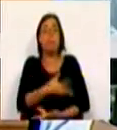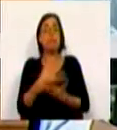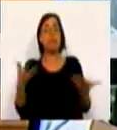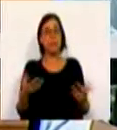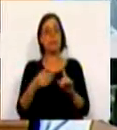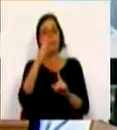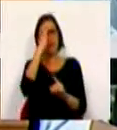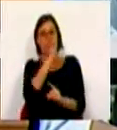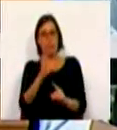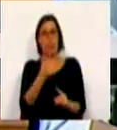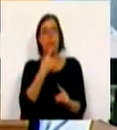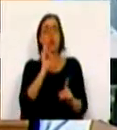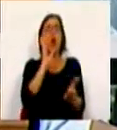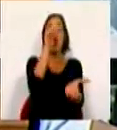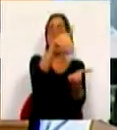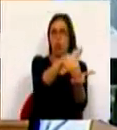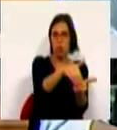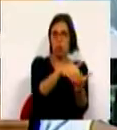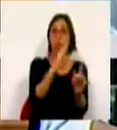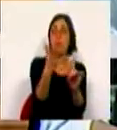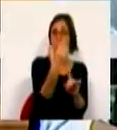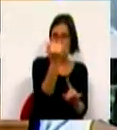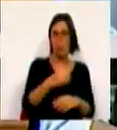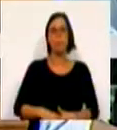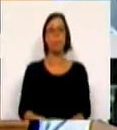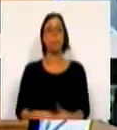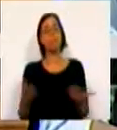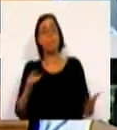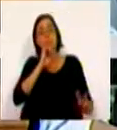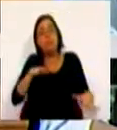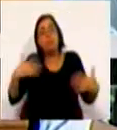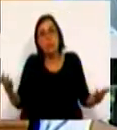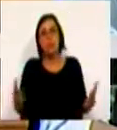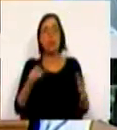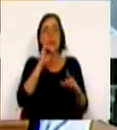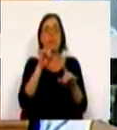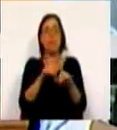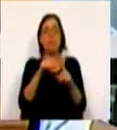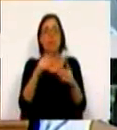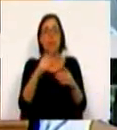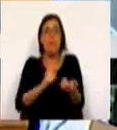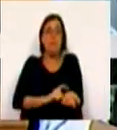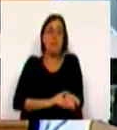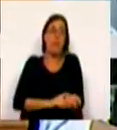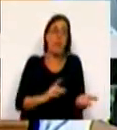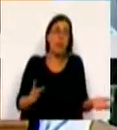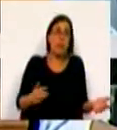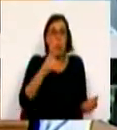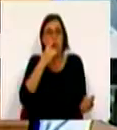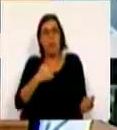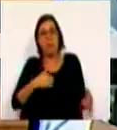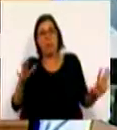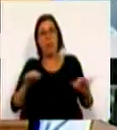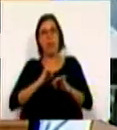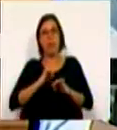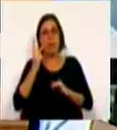pela identificação dos resultados atingidos. Porventura, poderá ser um feitio, para não dizer defeito, da